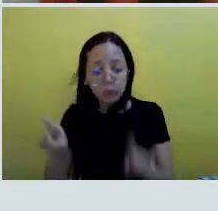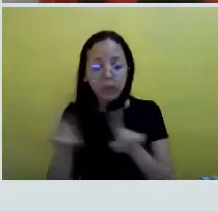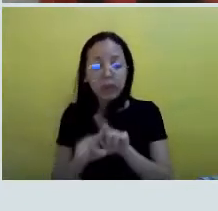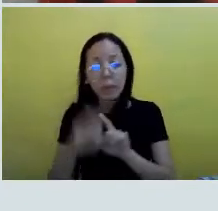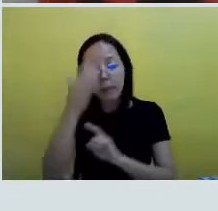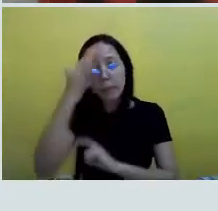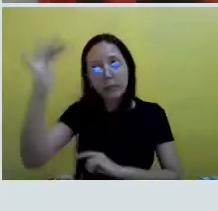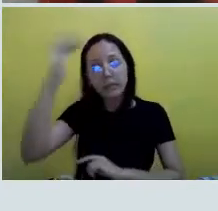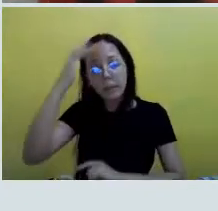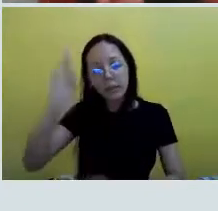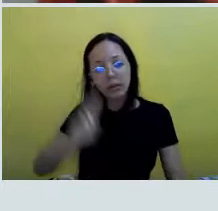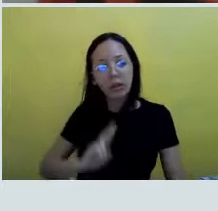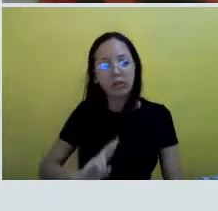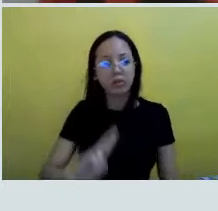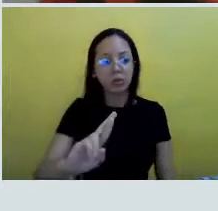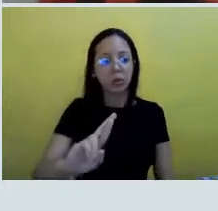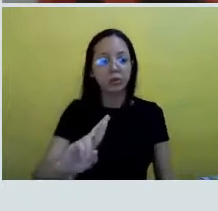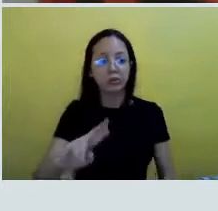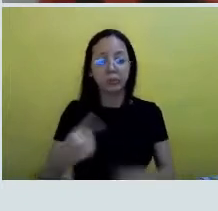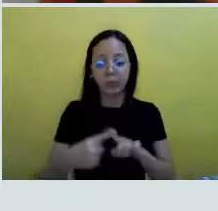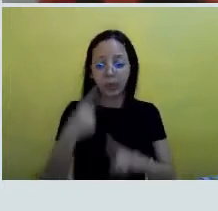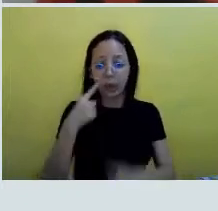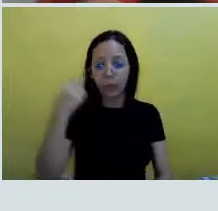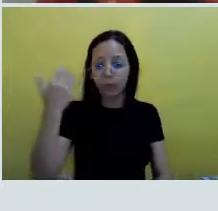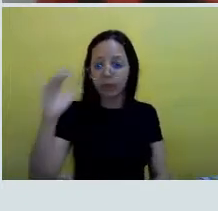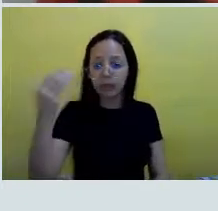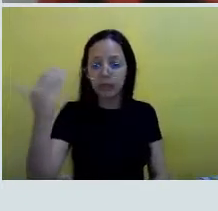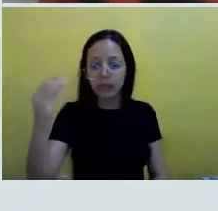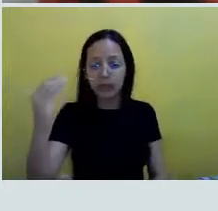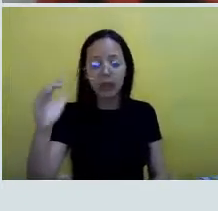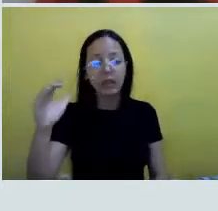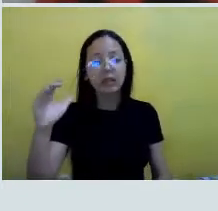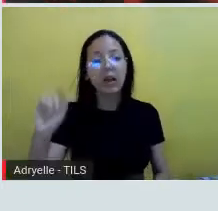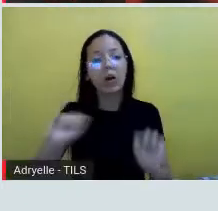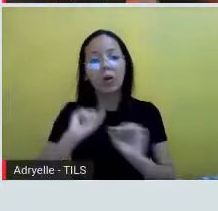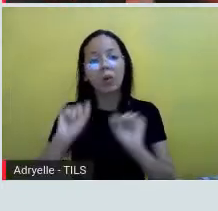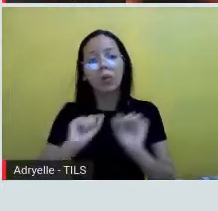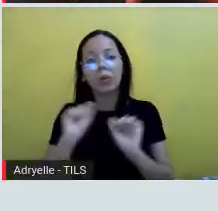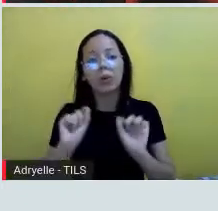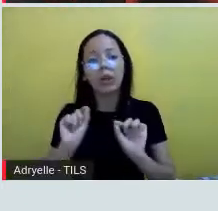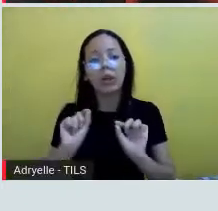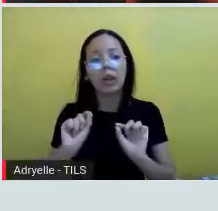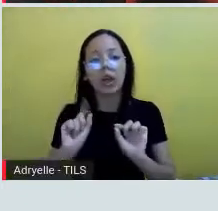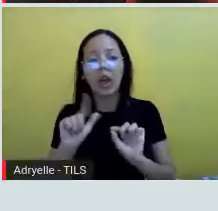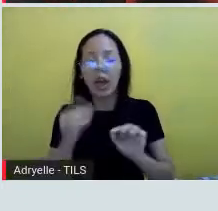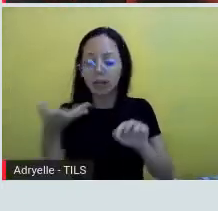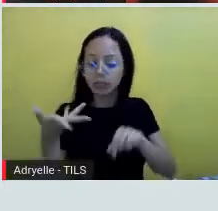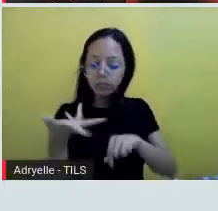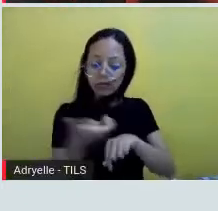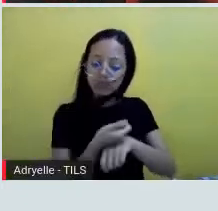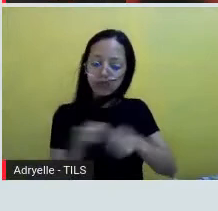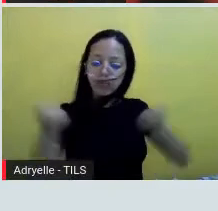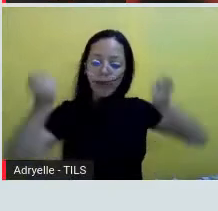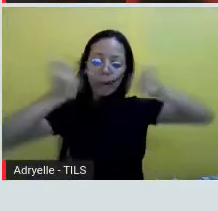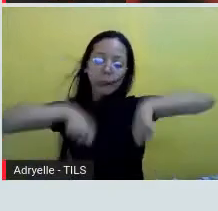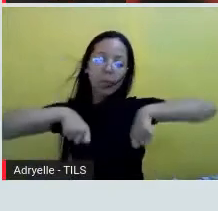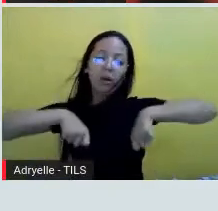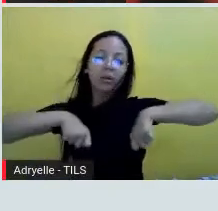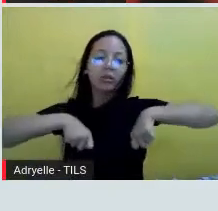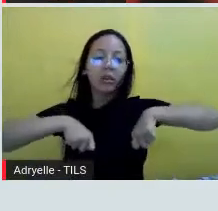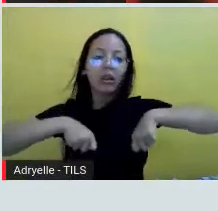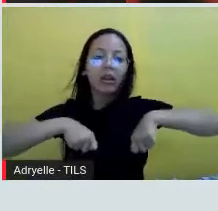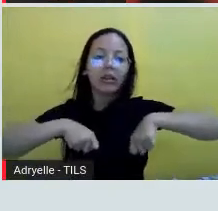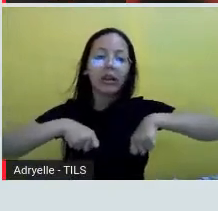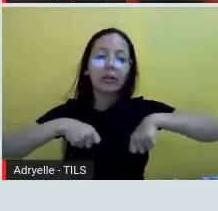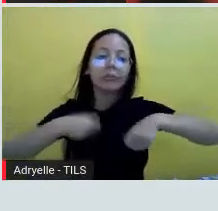Saint-Simon, a ciência é que estaria habilitada, digamos assim,